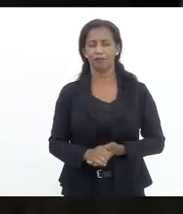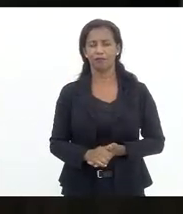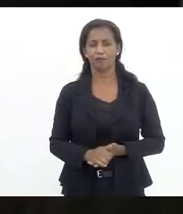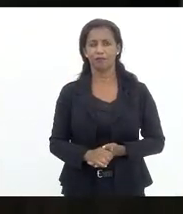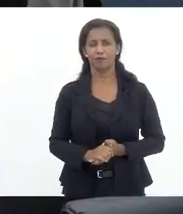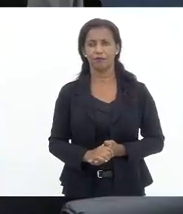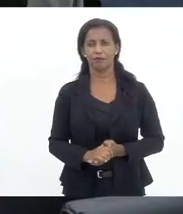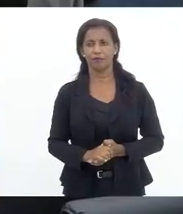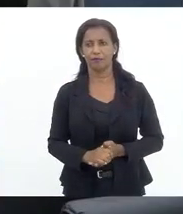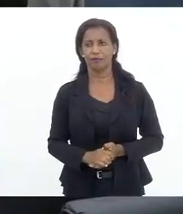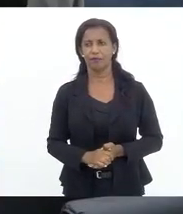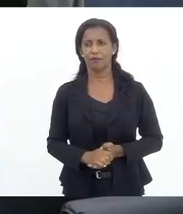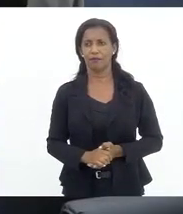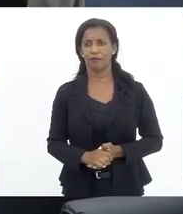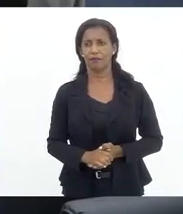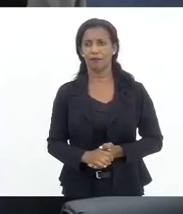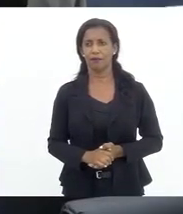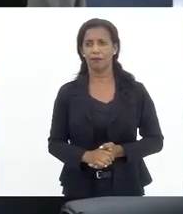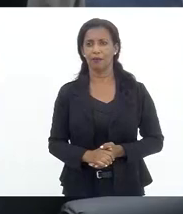emendas.